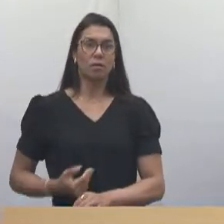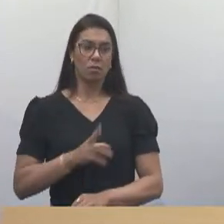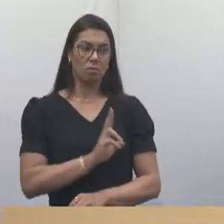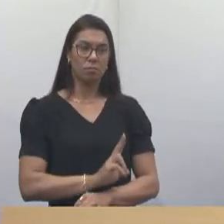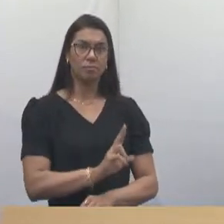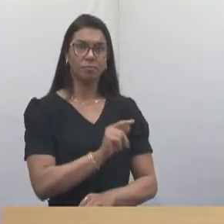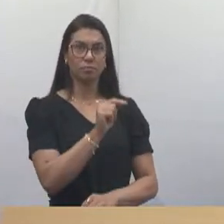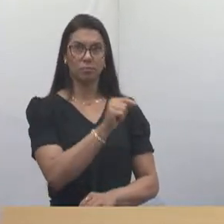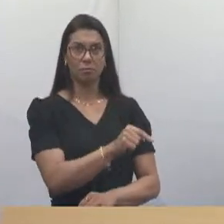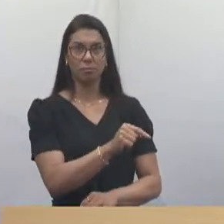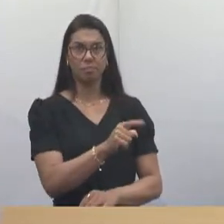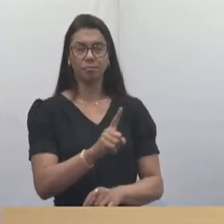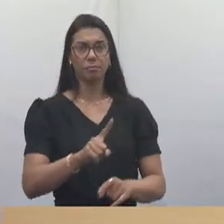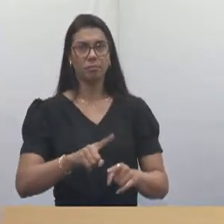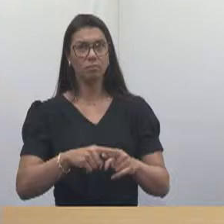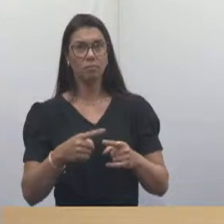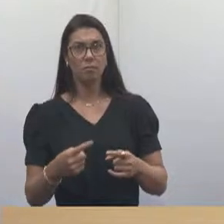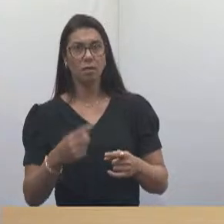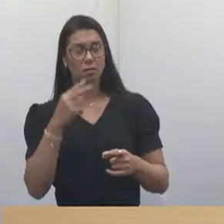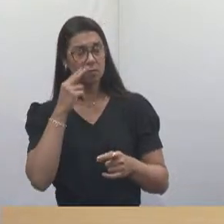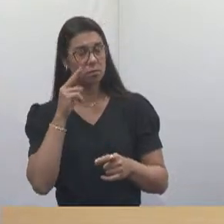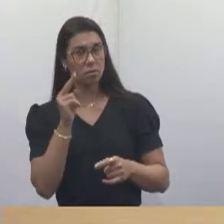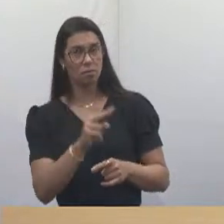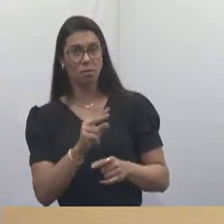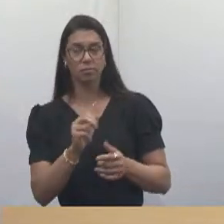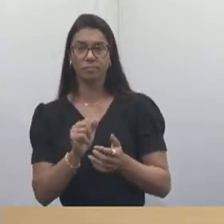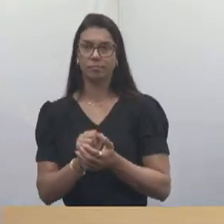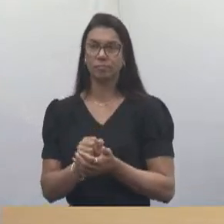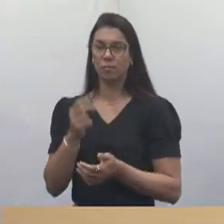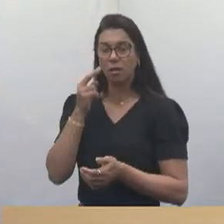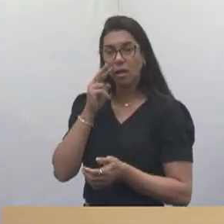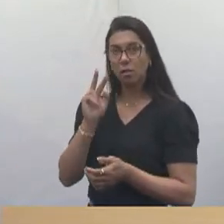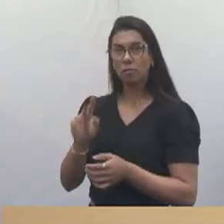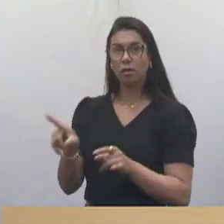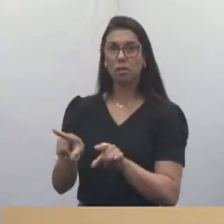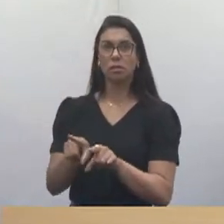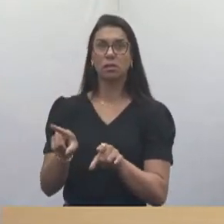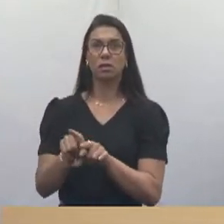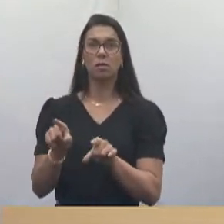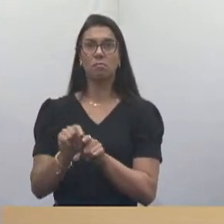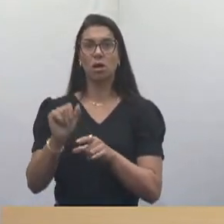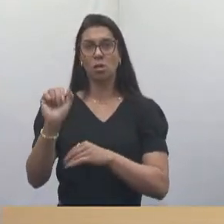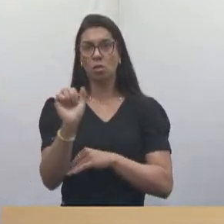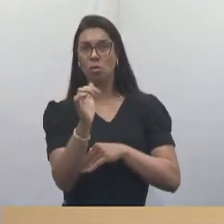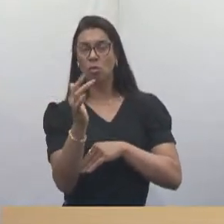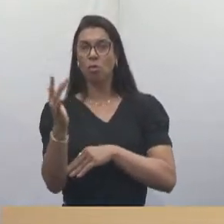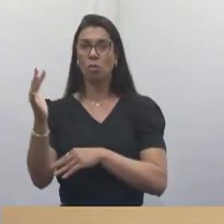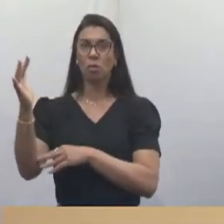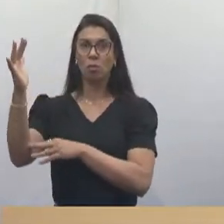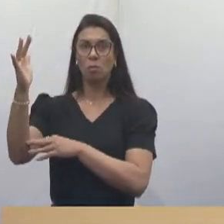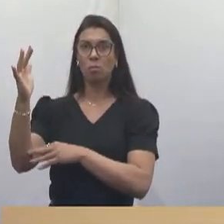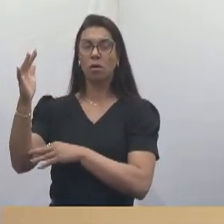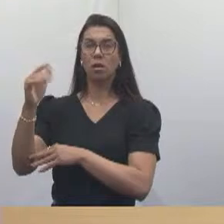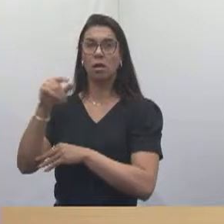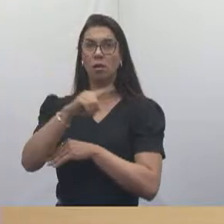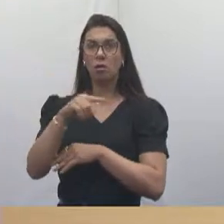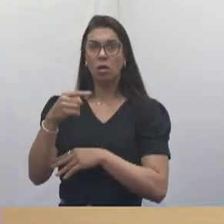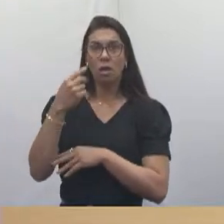Você vê, Parque da Cidade, vira e mexe, uma poça